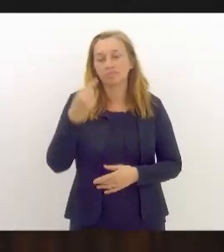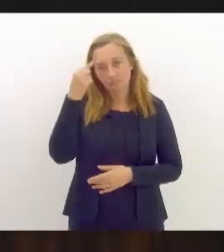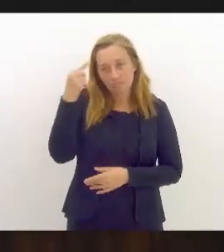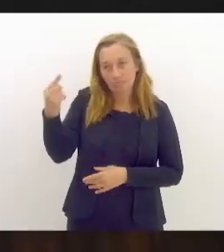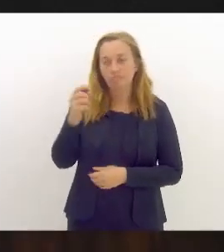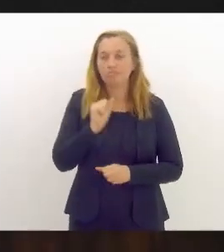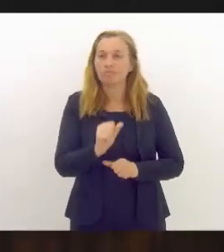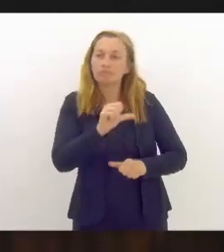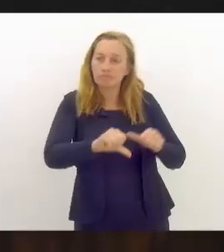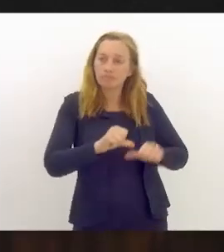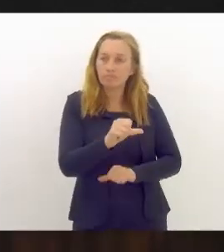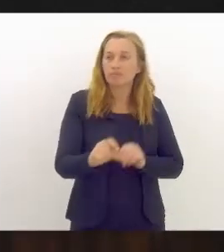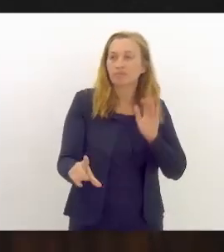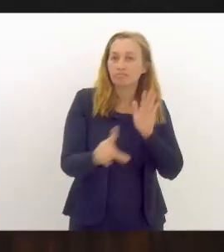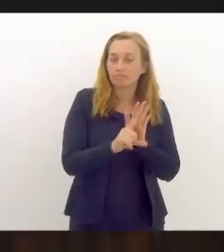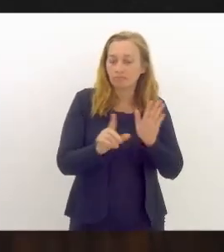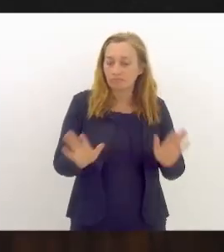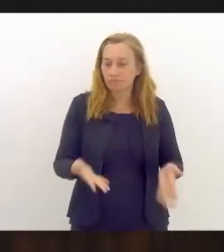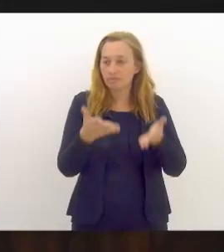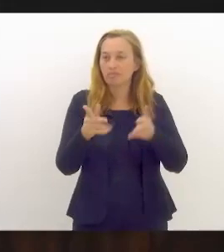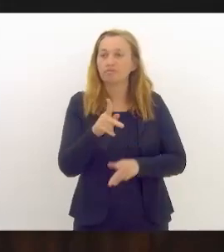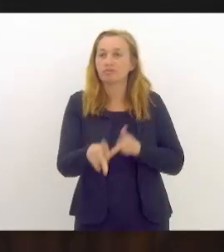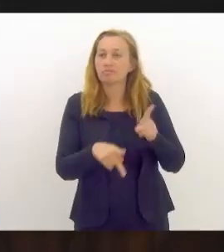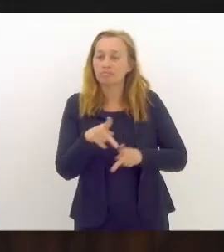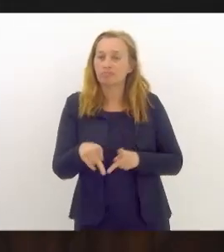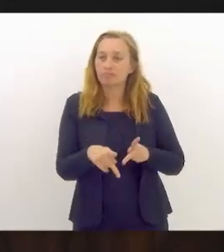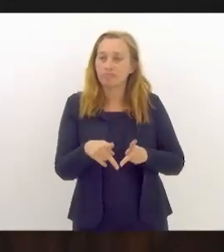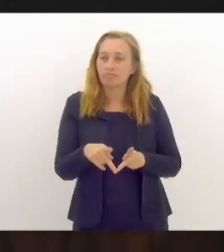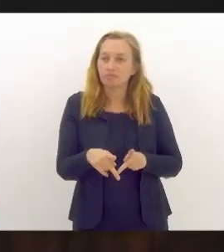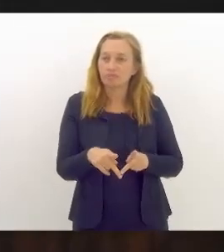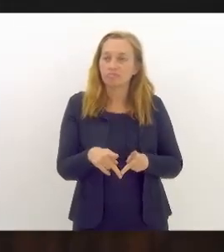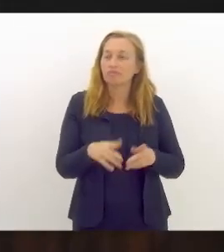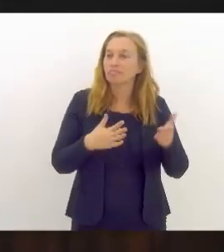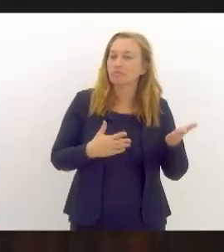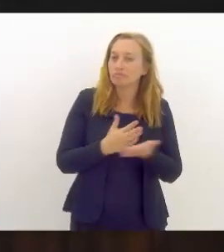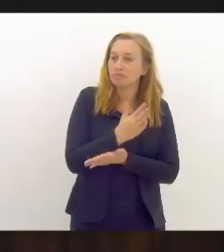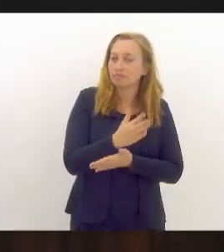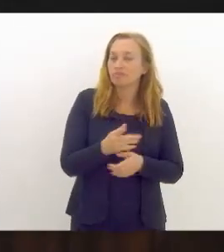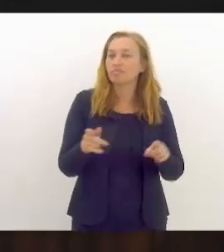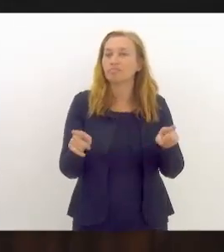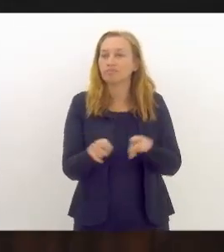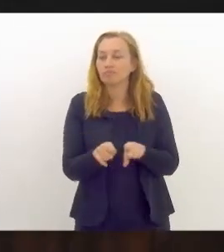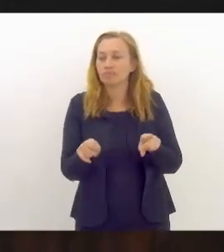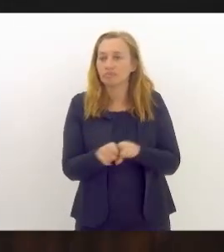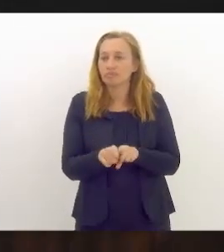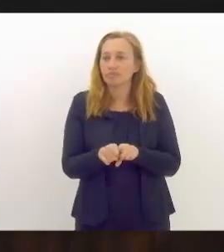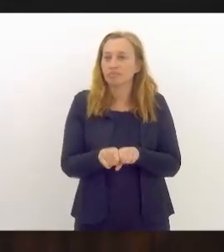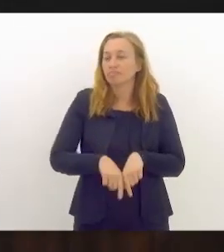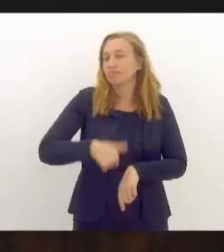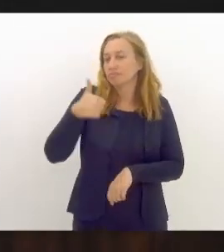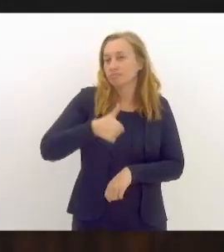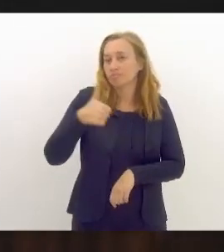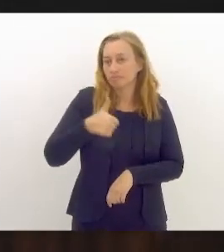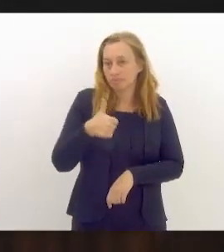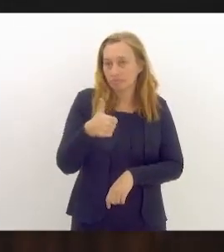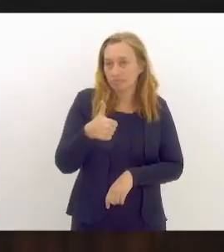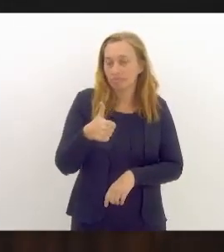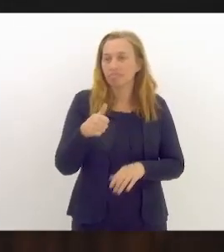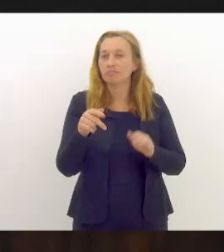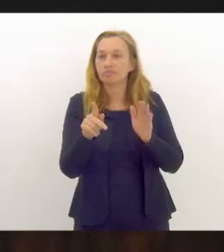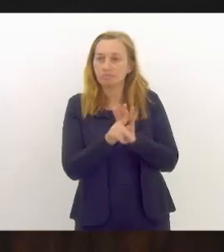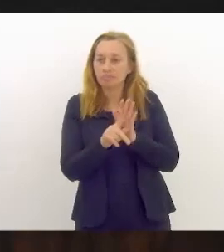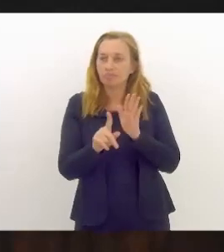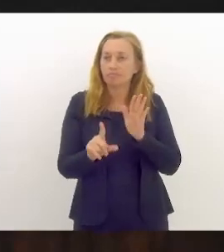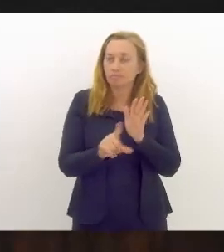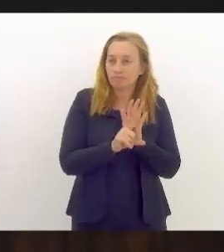leis de Iniciativa popular aliás recém aprovamos e sancionamos o primeiro objeto de lei